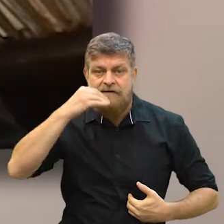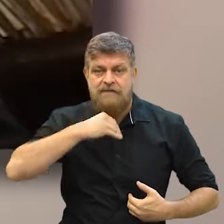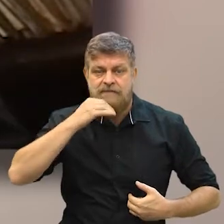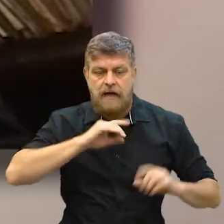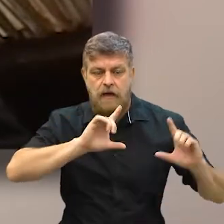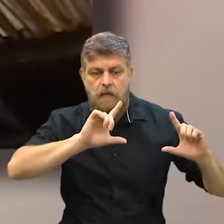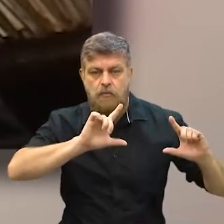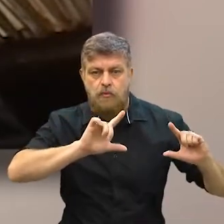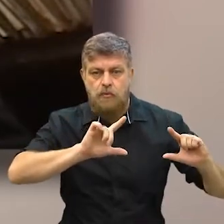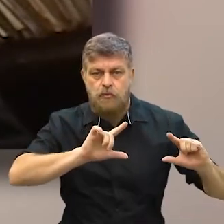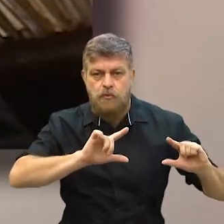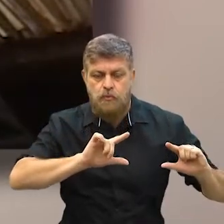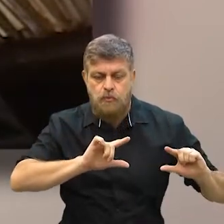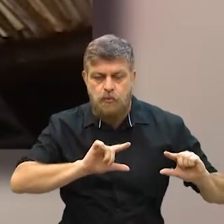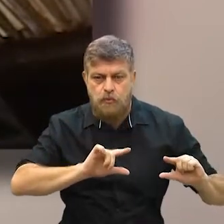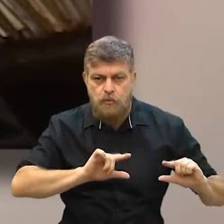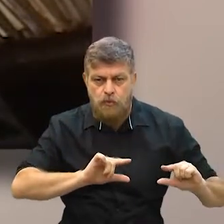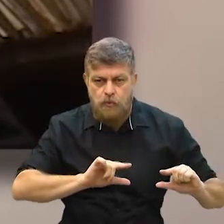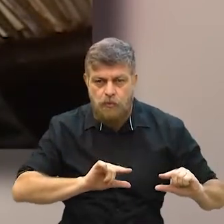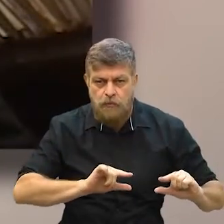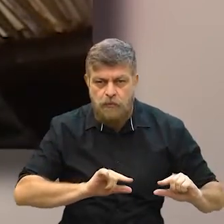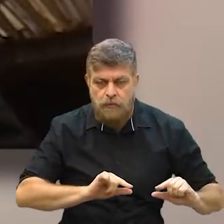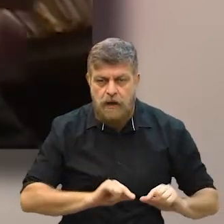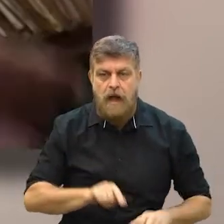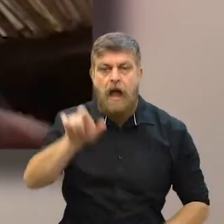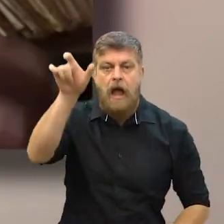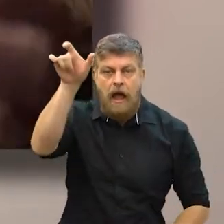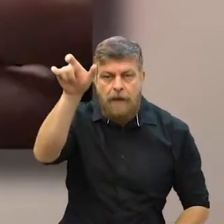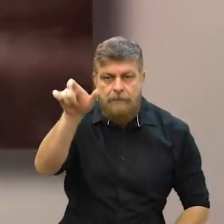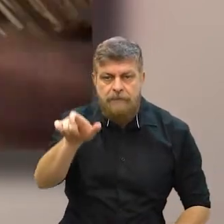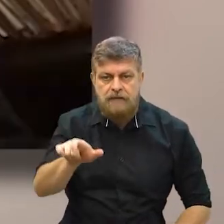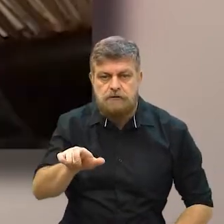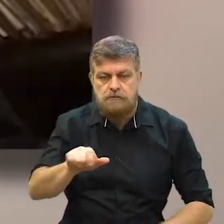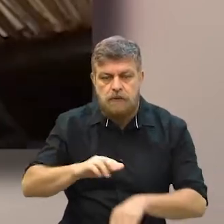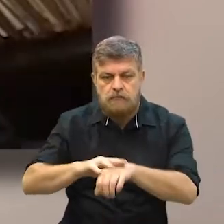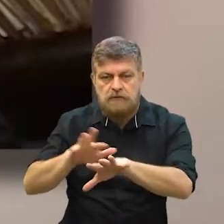estava prejudicada o suficiente para haver